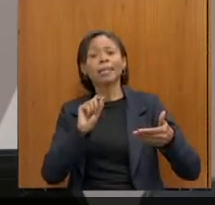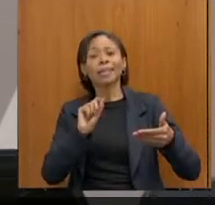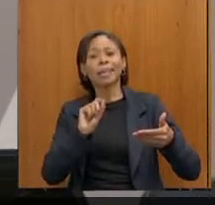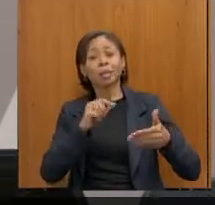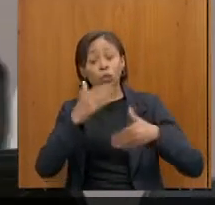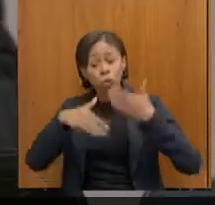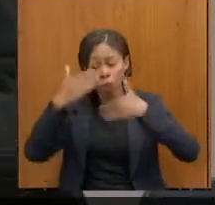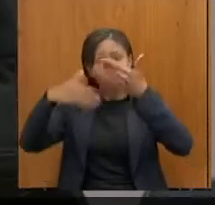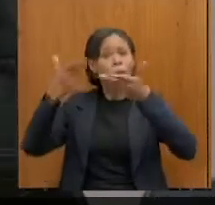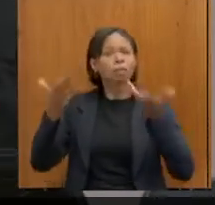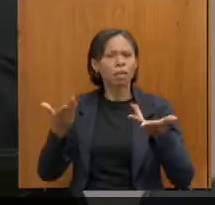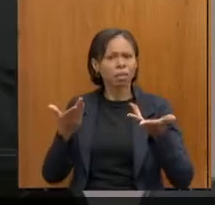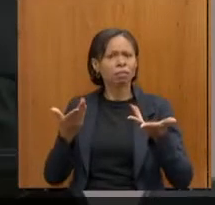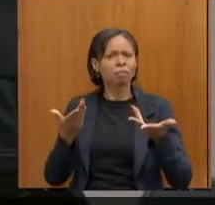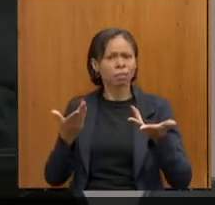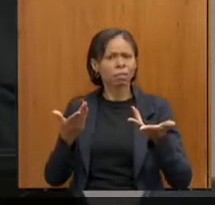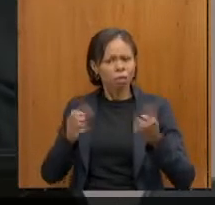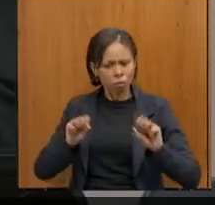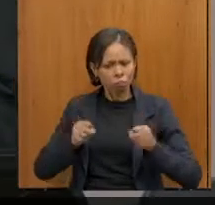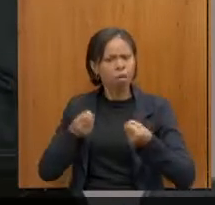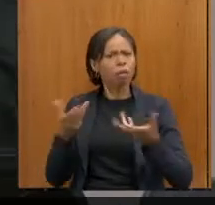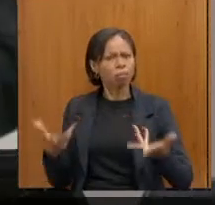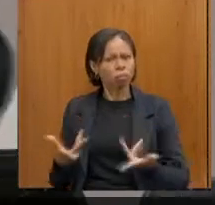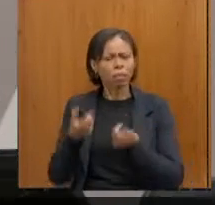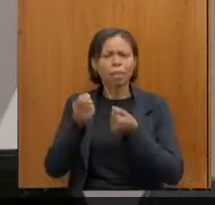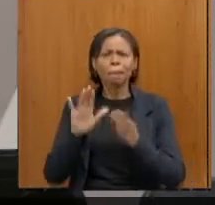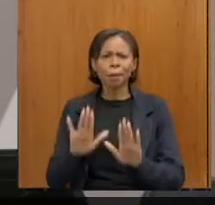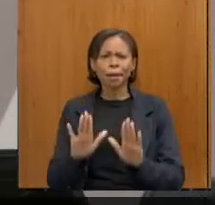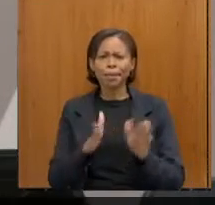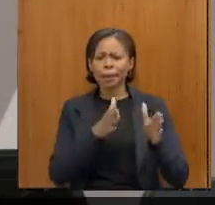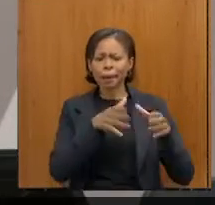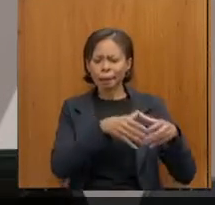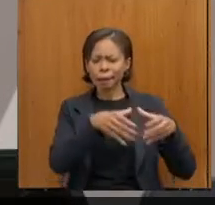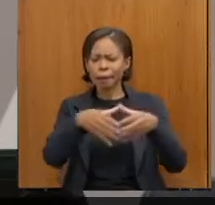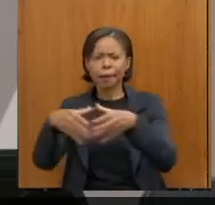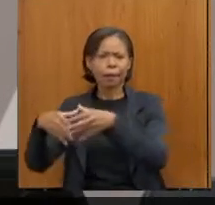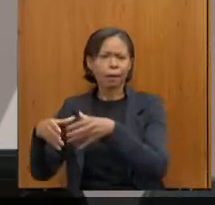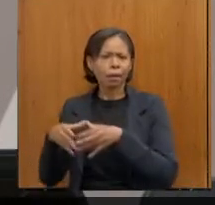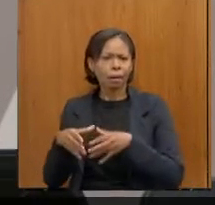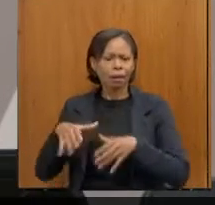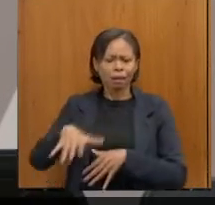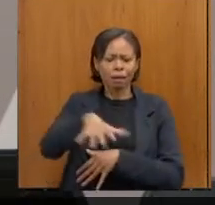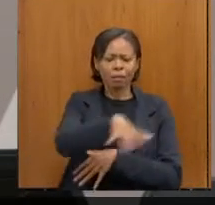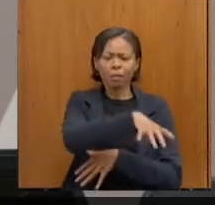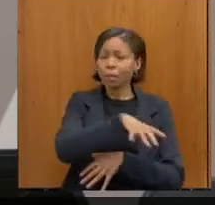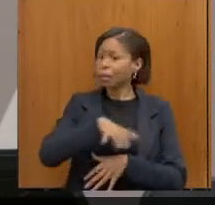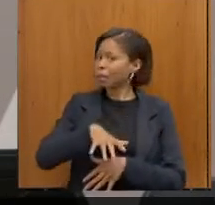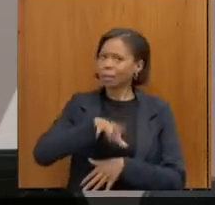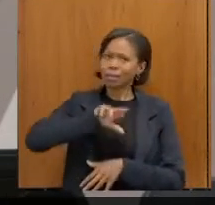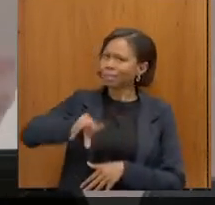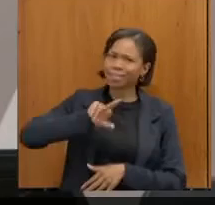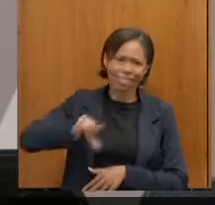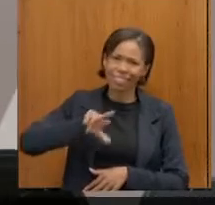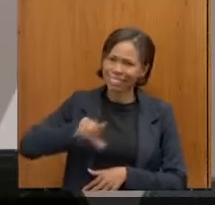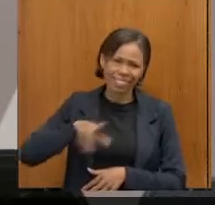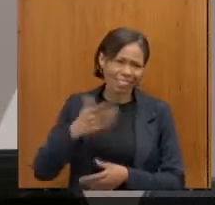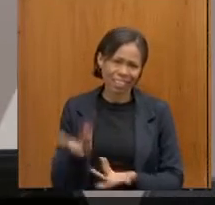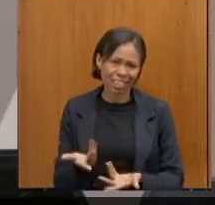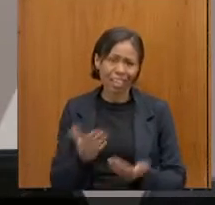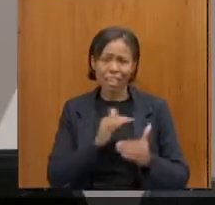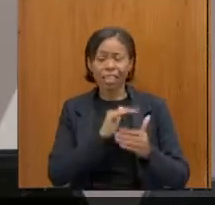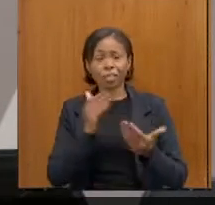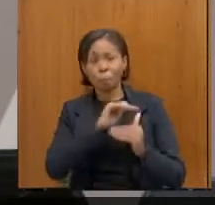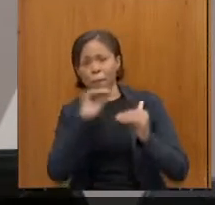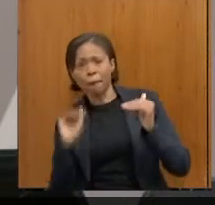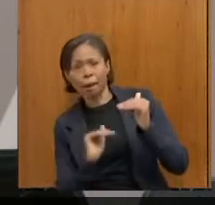não é sua transformação numa espécie de repartição pública de grande musculatura de